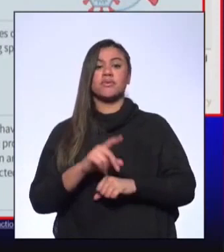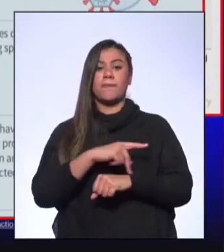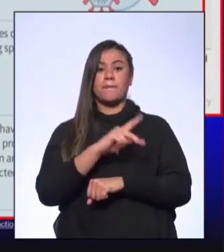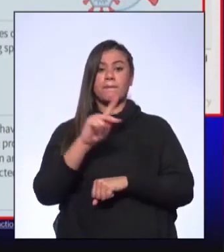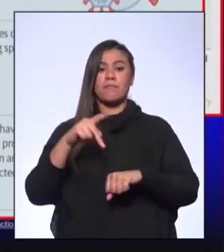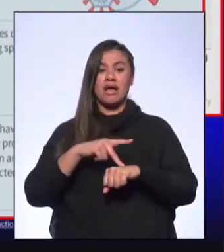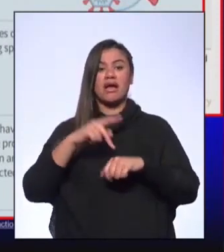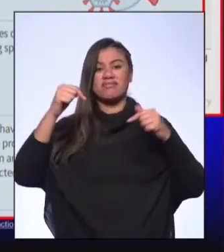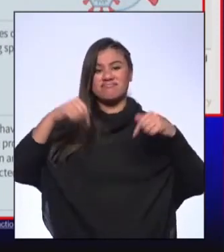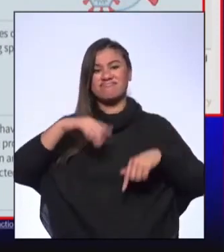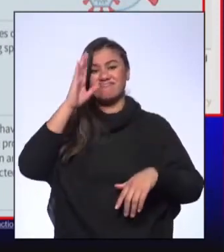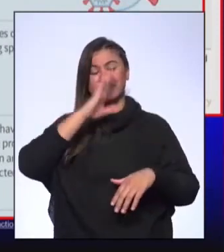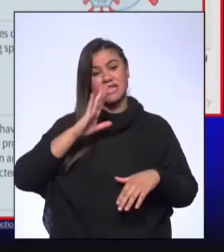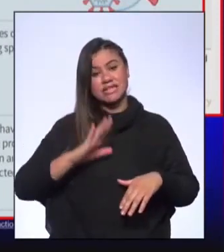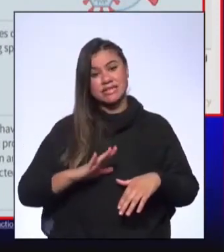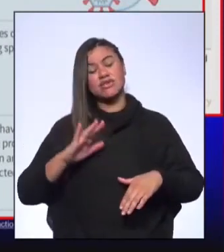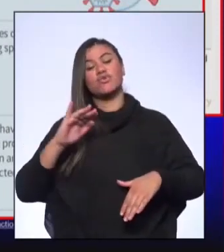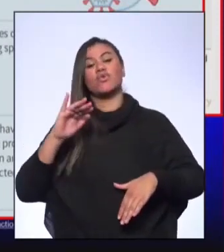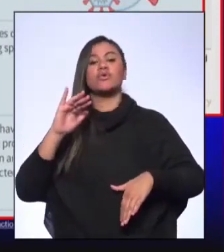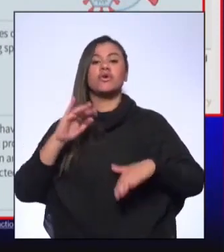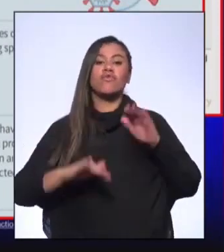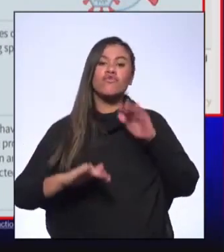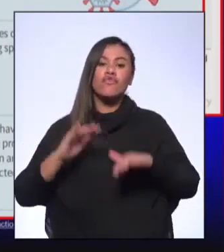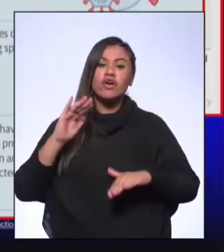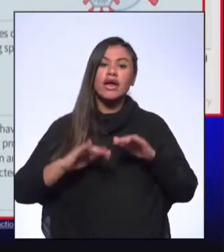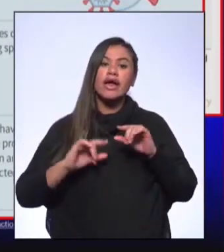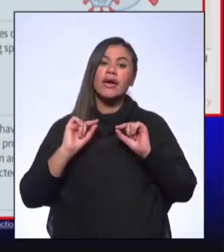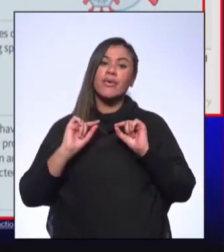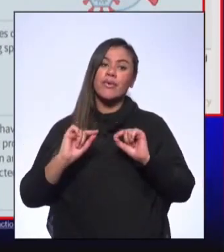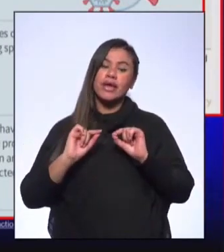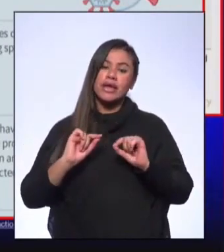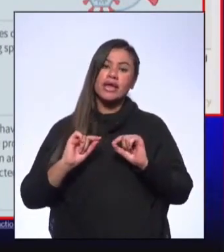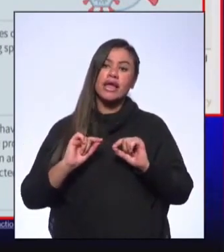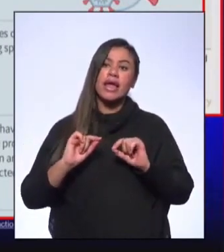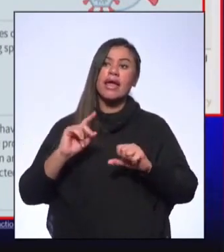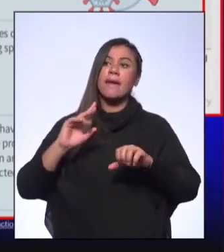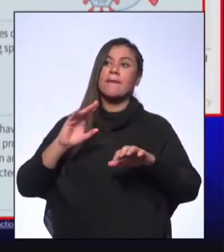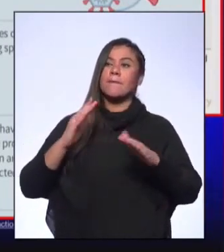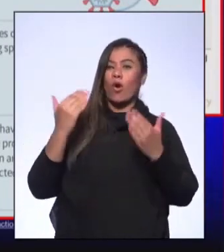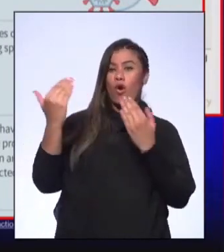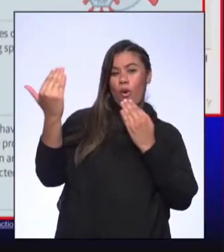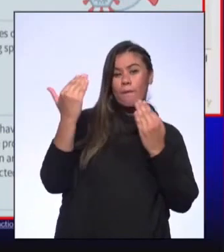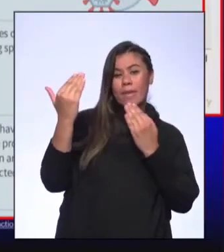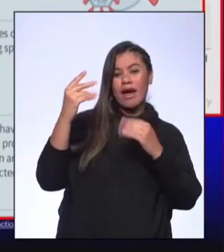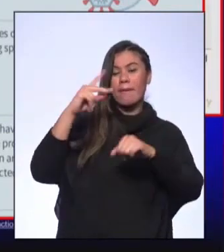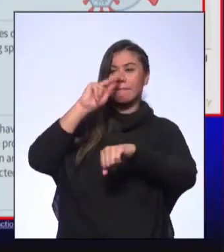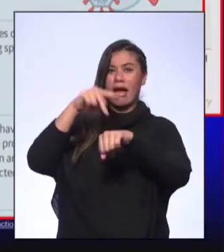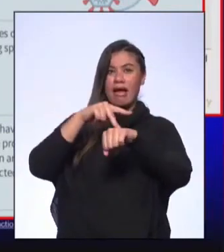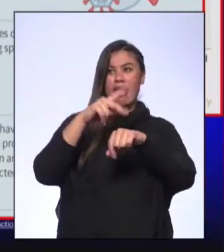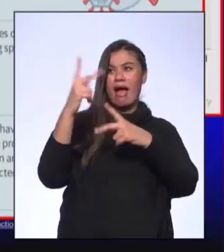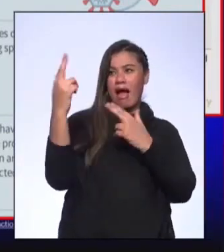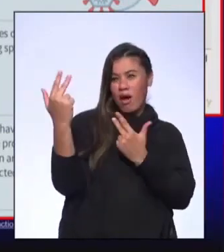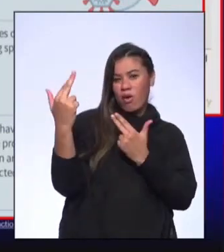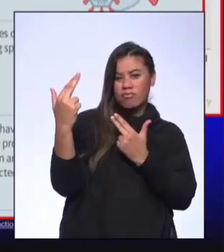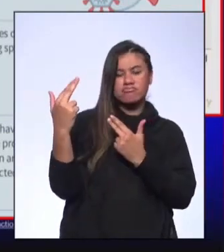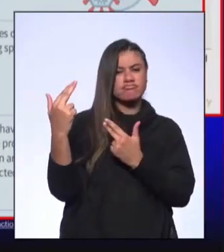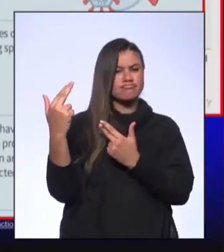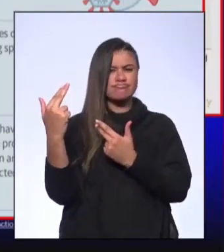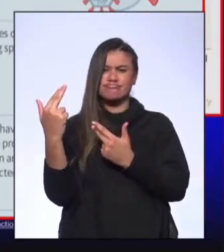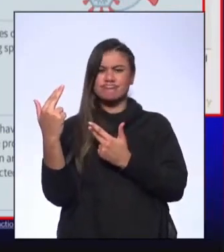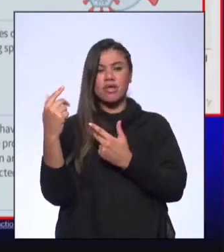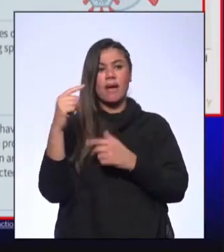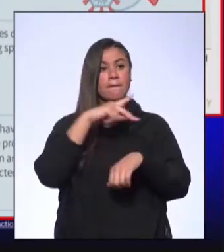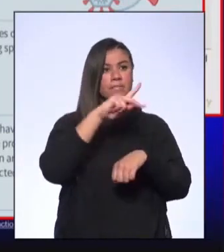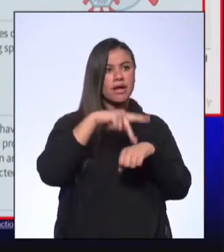como o nosso, o que talvez valha para uma cidade X, não vale para uma cidade Y. que é o que a gente, por exemplo,